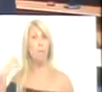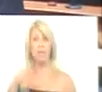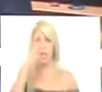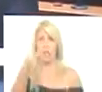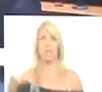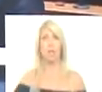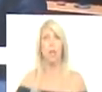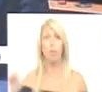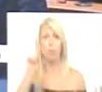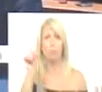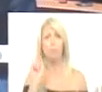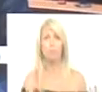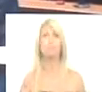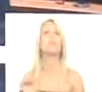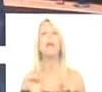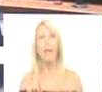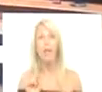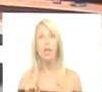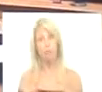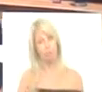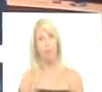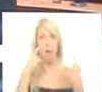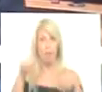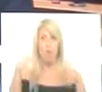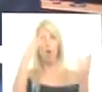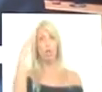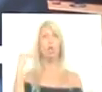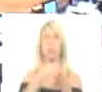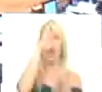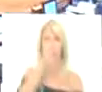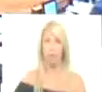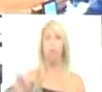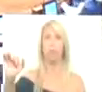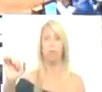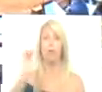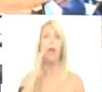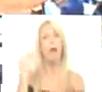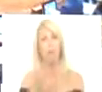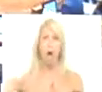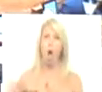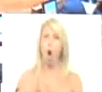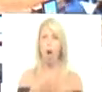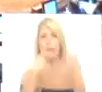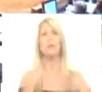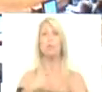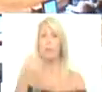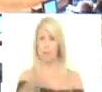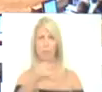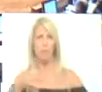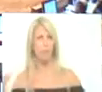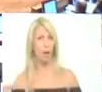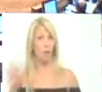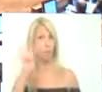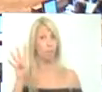atrás. É isto que têm para mostrar como resultado da vossa governação, que iria pôr na ordem estas despesas das